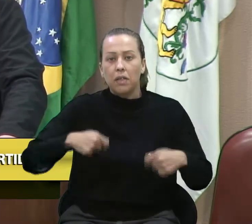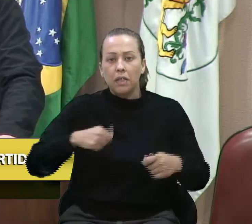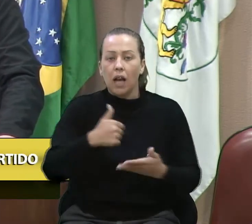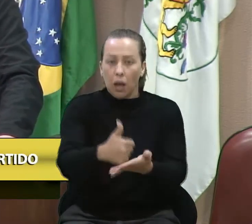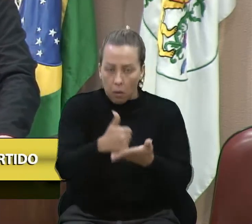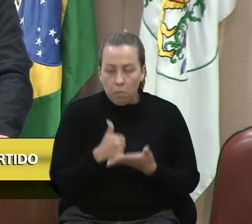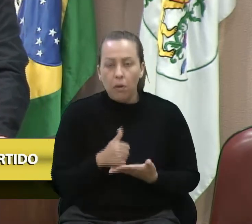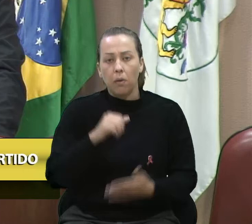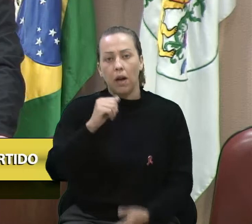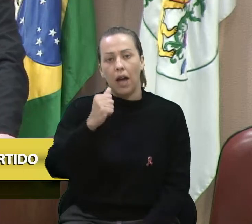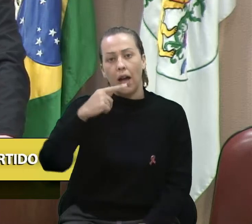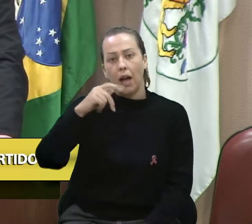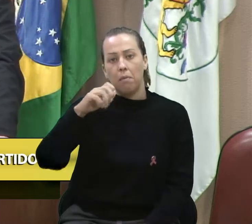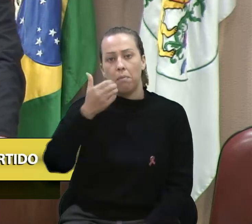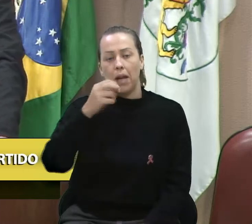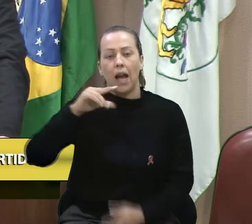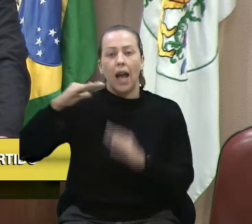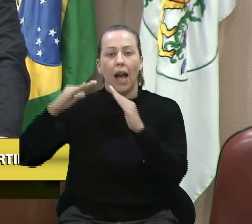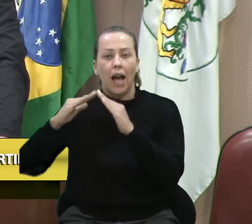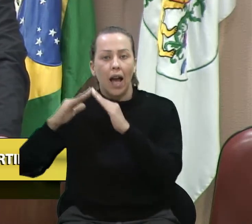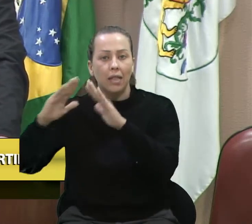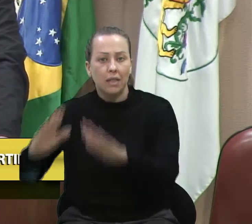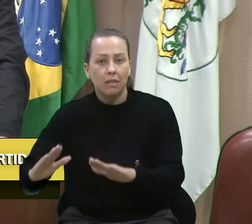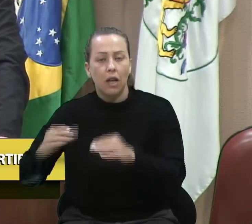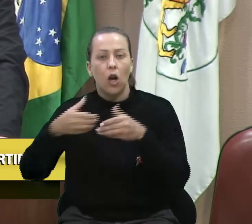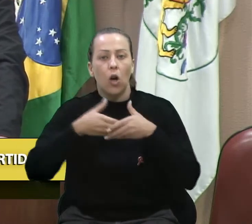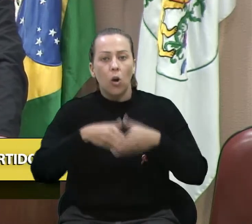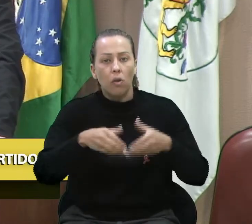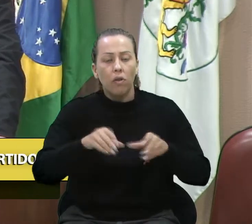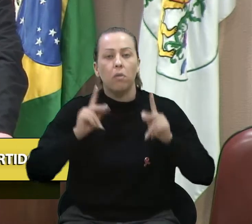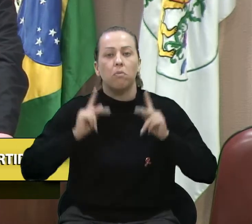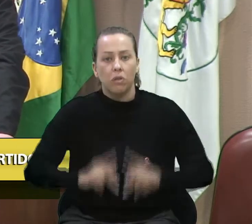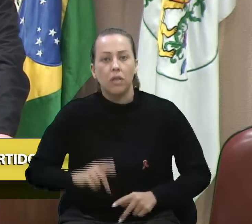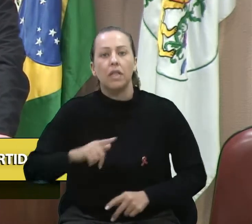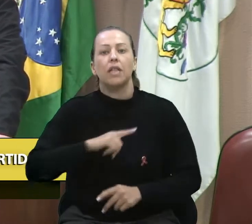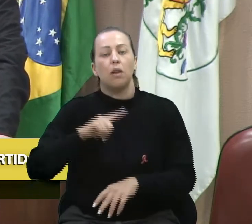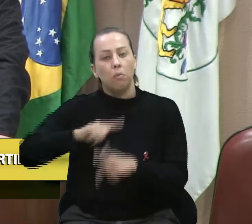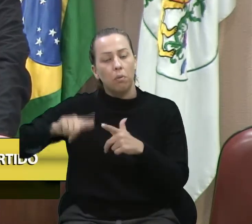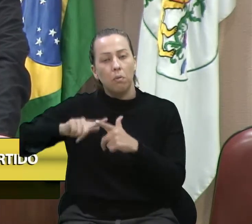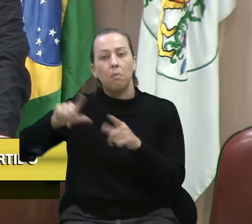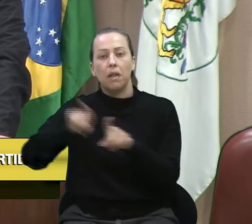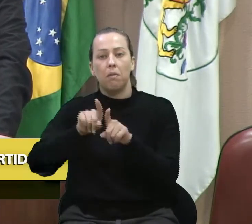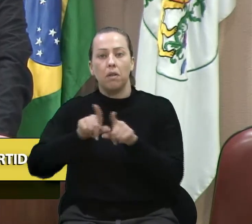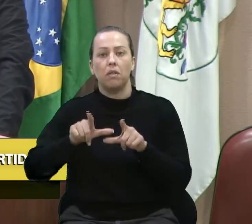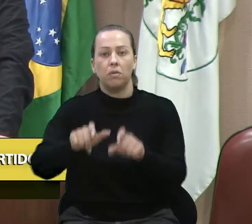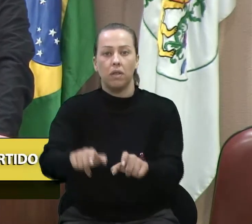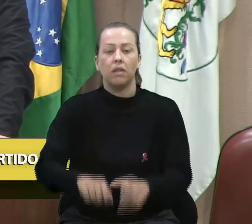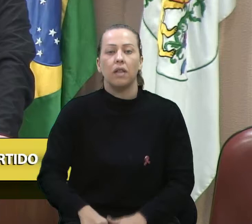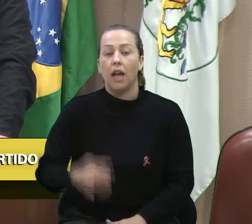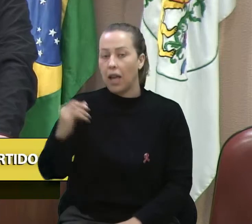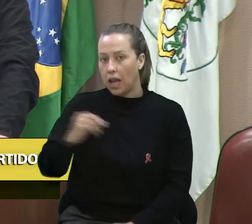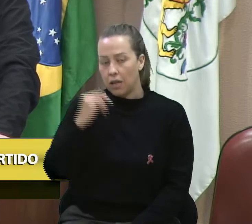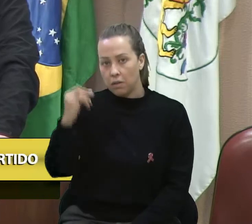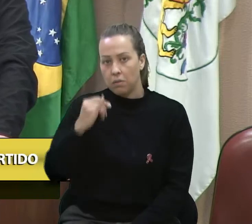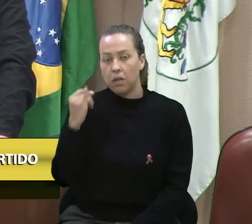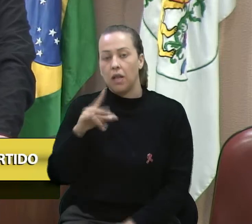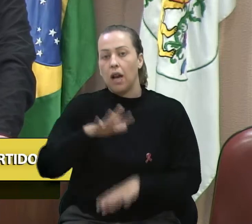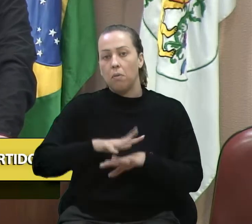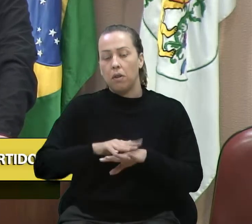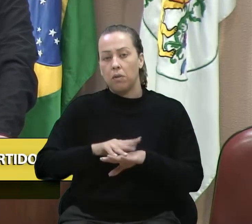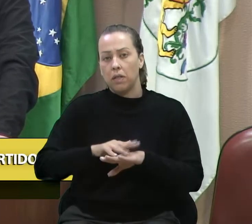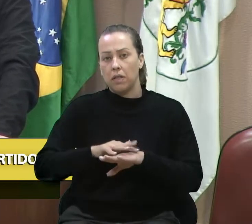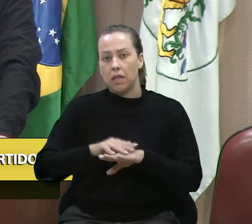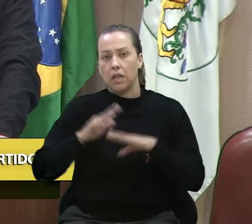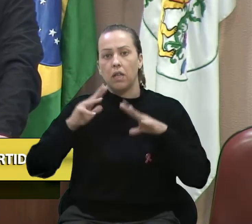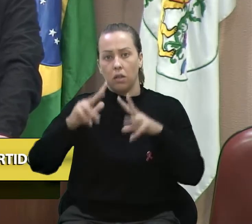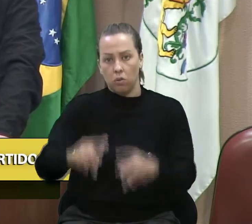suporte aqui, não só de moradia, mas de conviver com pessoas que estão passando pela mesma dificuldade também, é bem importante. Então, é uma doença que